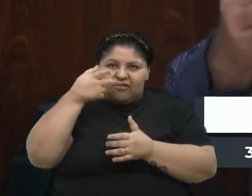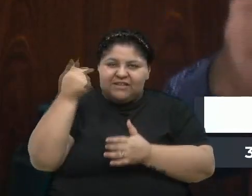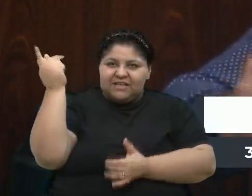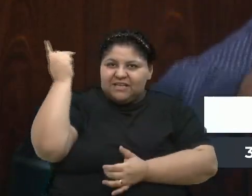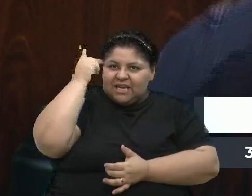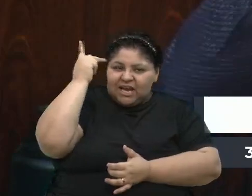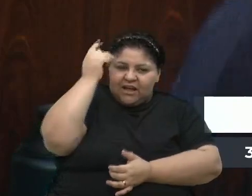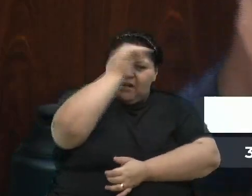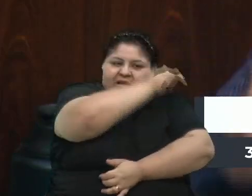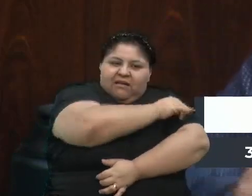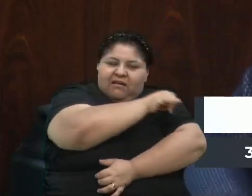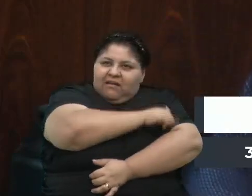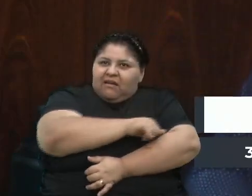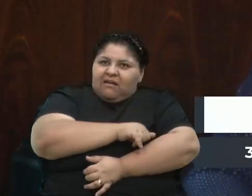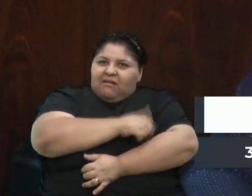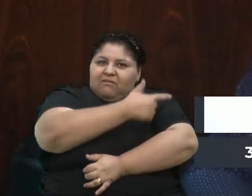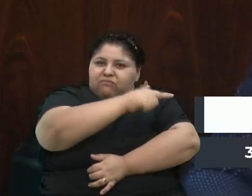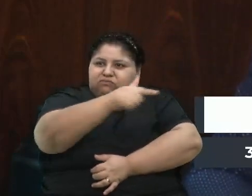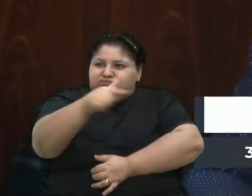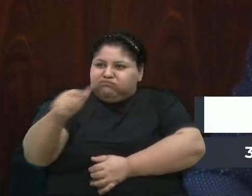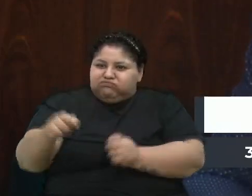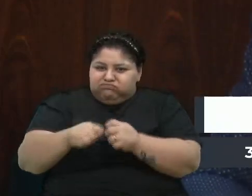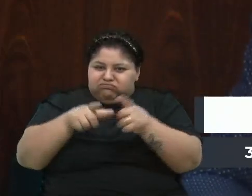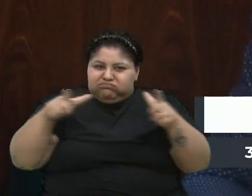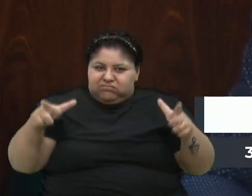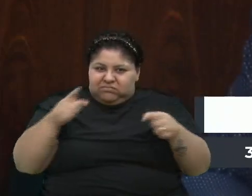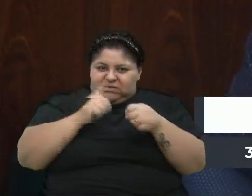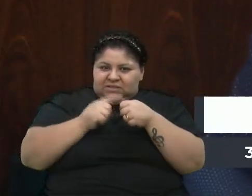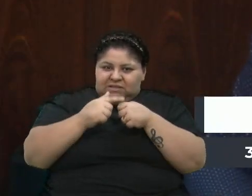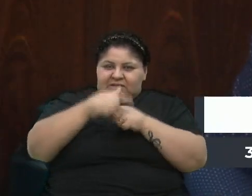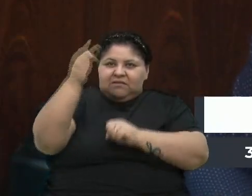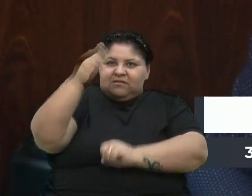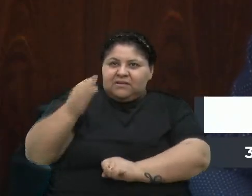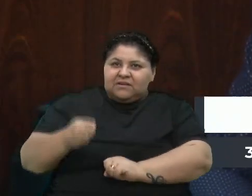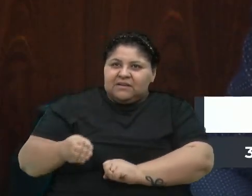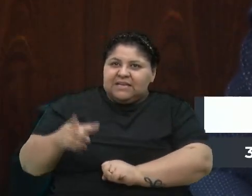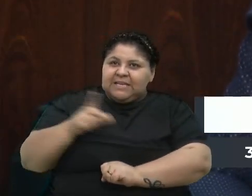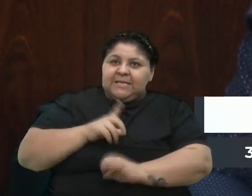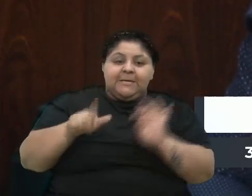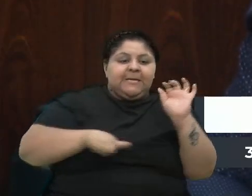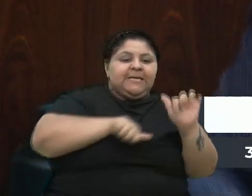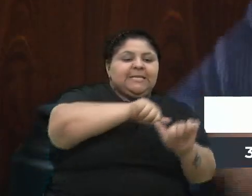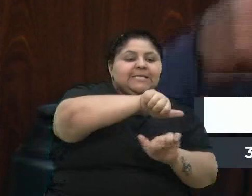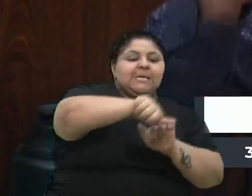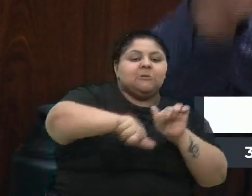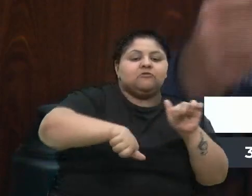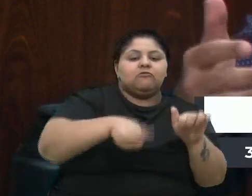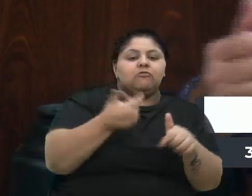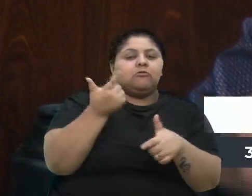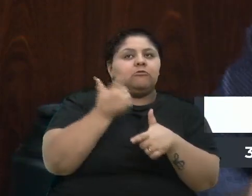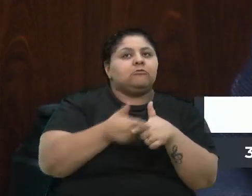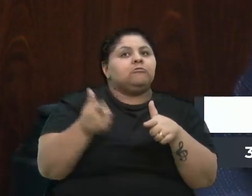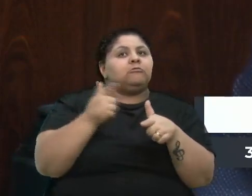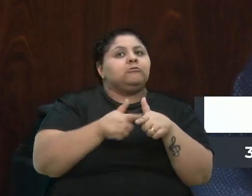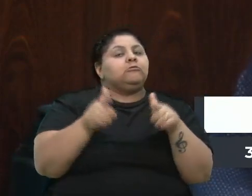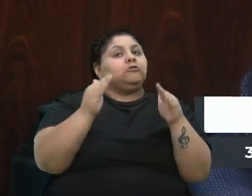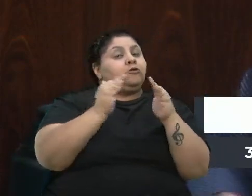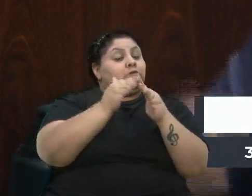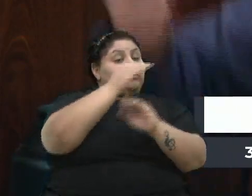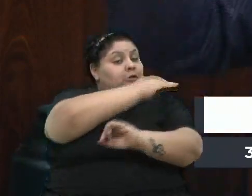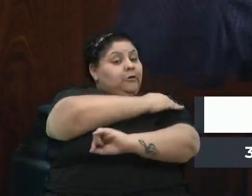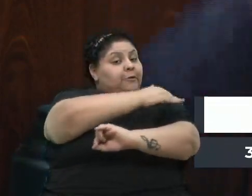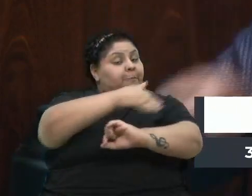no Rio, em tantas outras grandes cidades do Brasil, que transformar o problema dos moradores em situação de